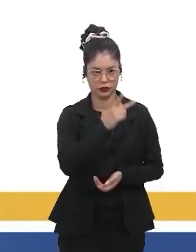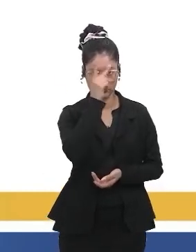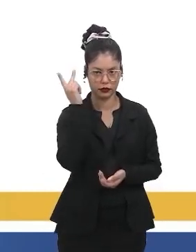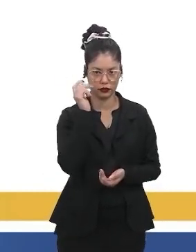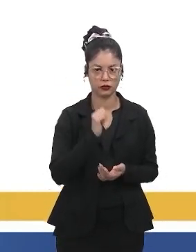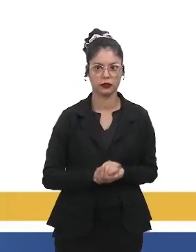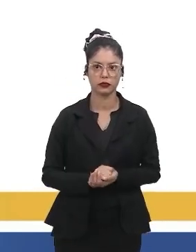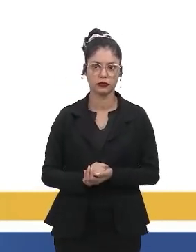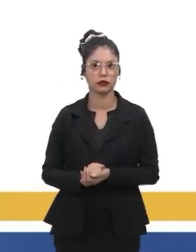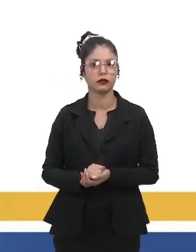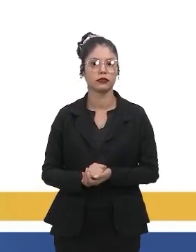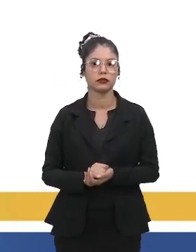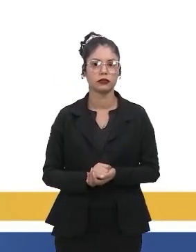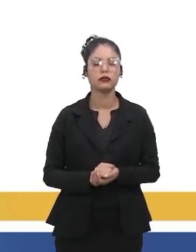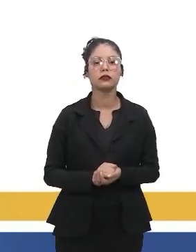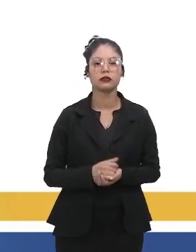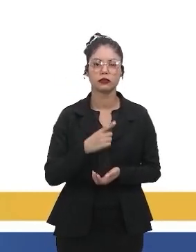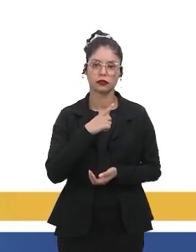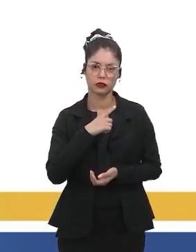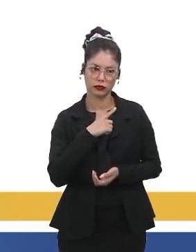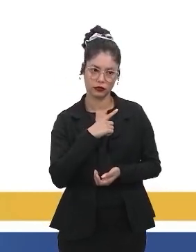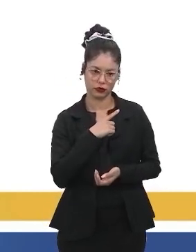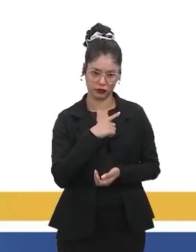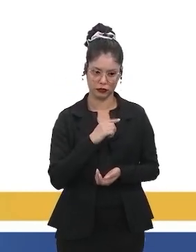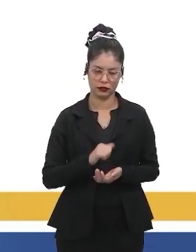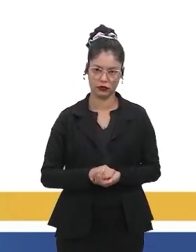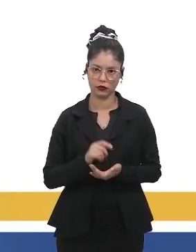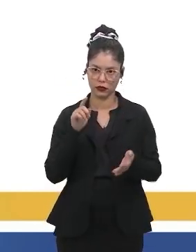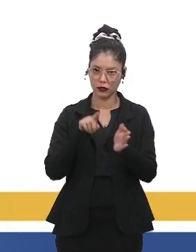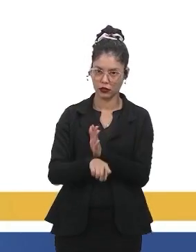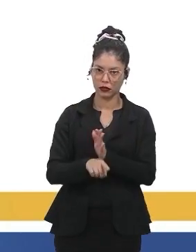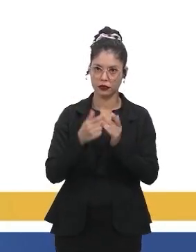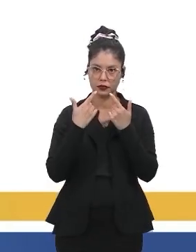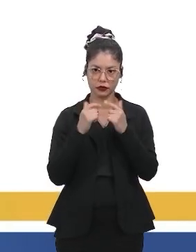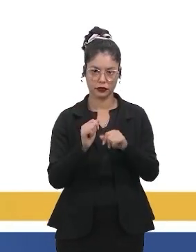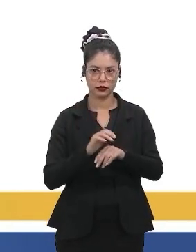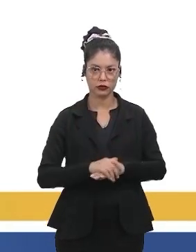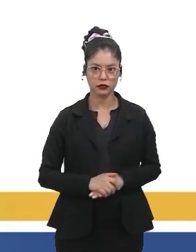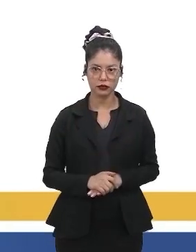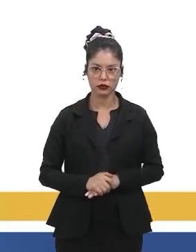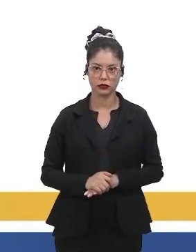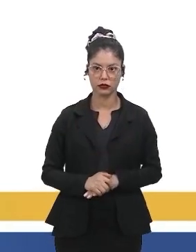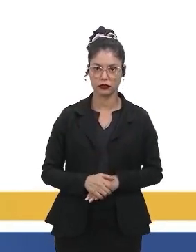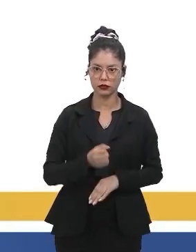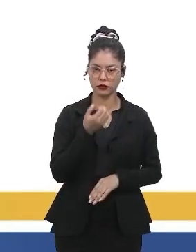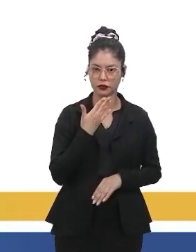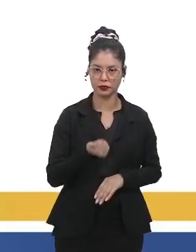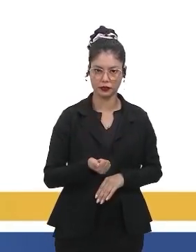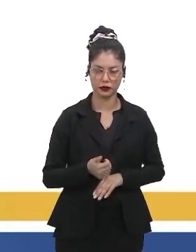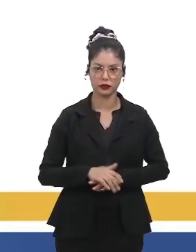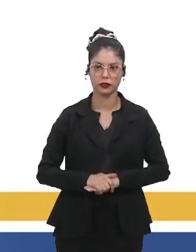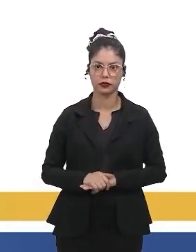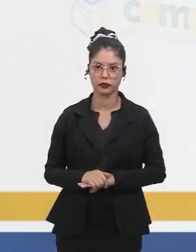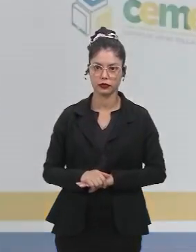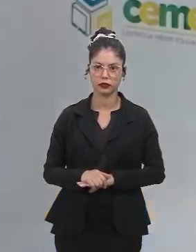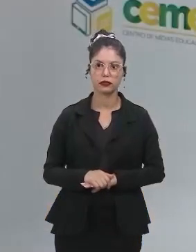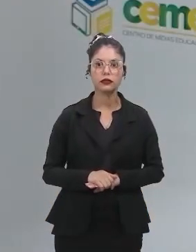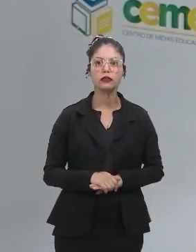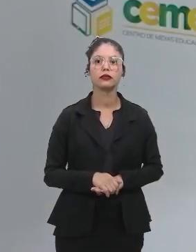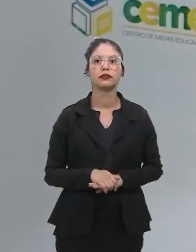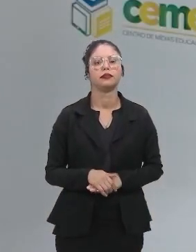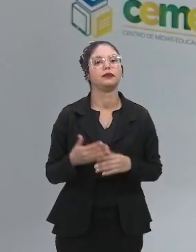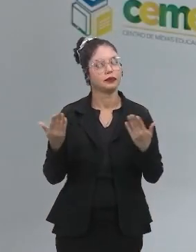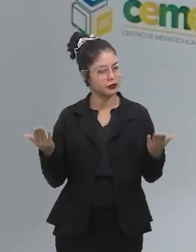pessoas ficam à margem, né, dessa questão linguística, tá bom? E aqui eu